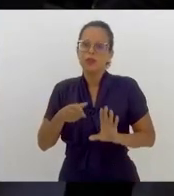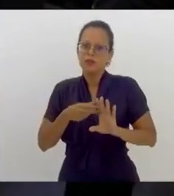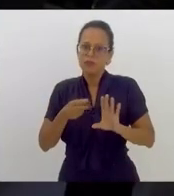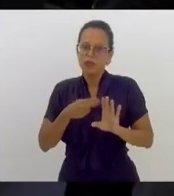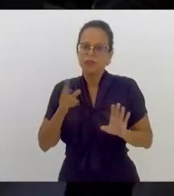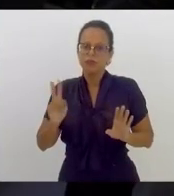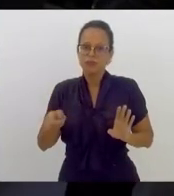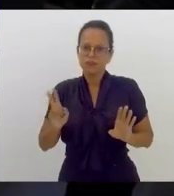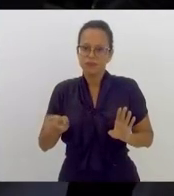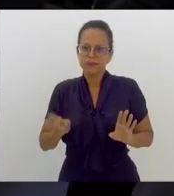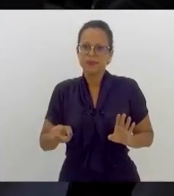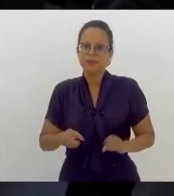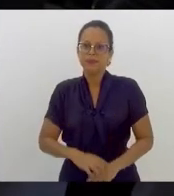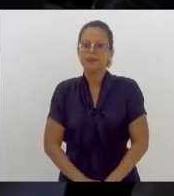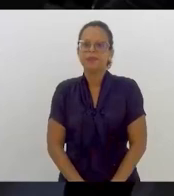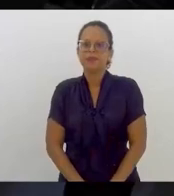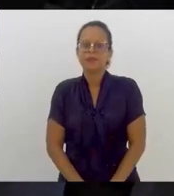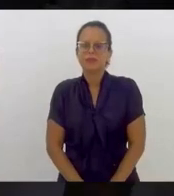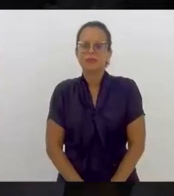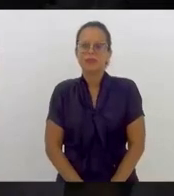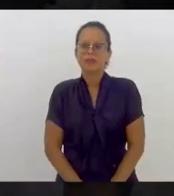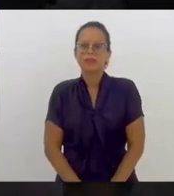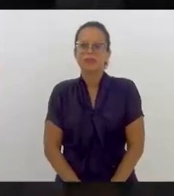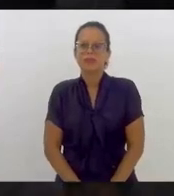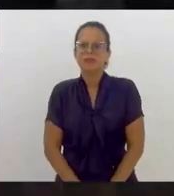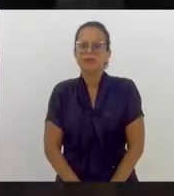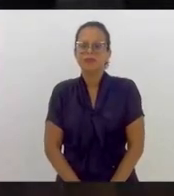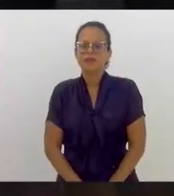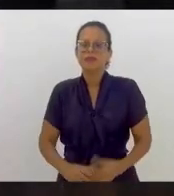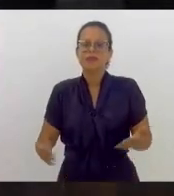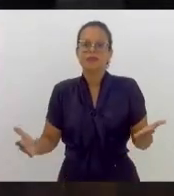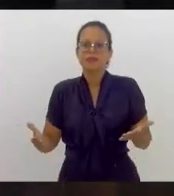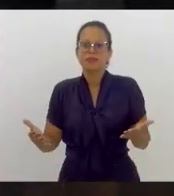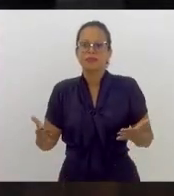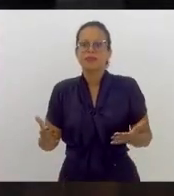da pauta. Vamos agora ao número